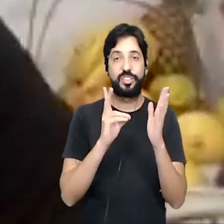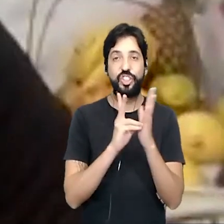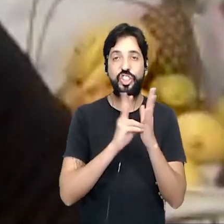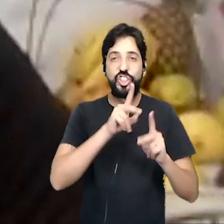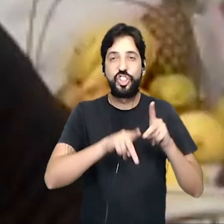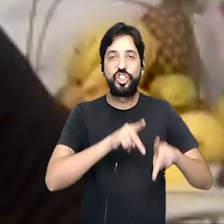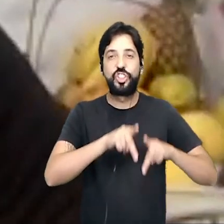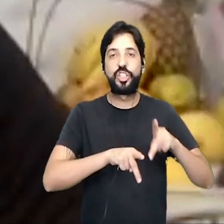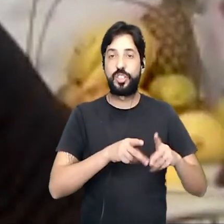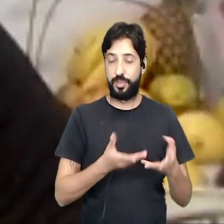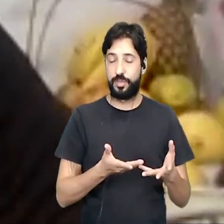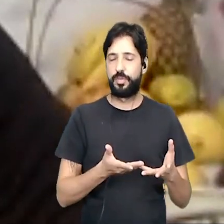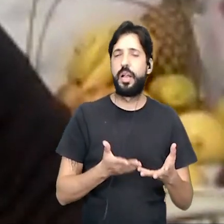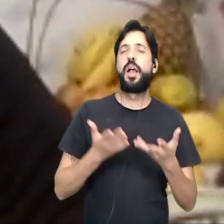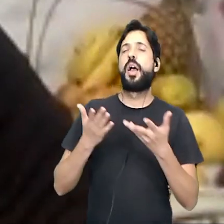povos indígenas.